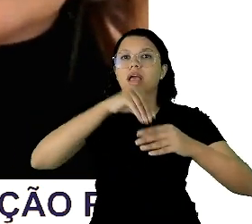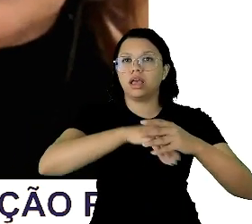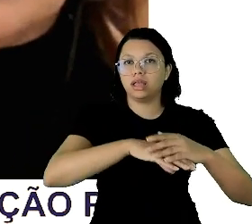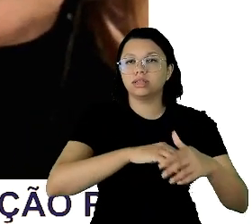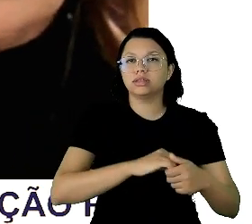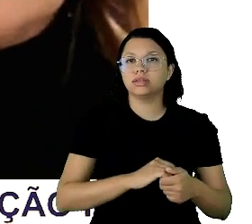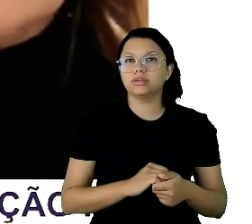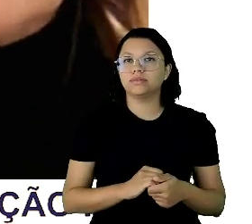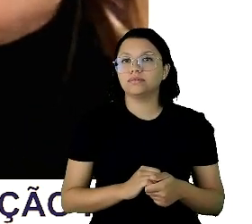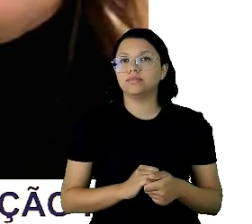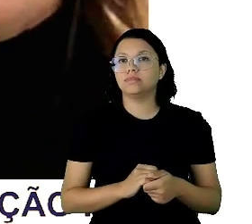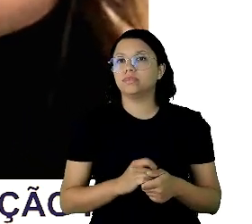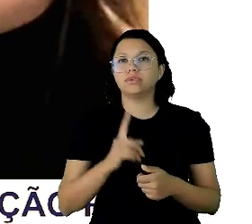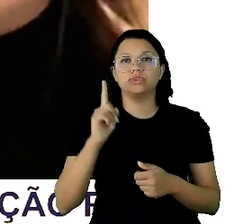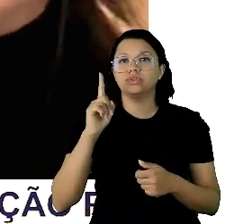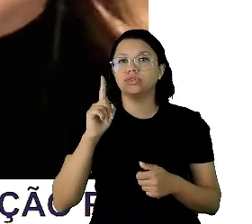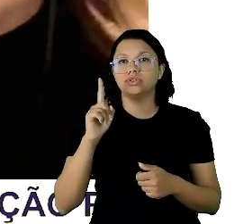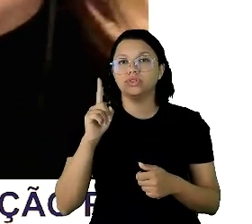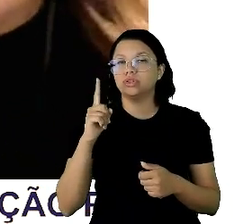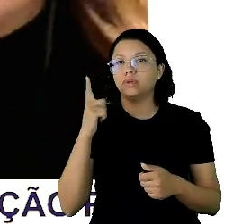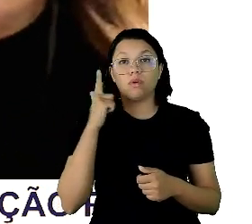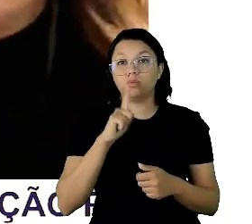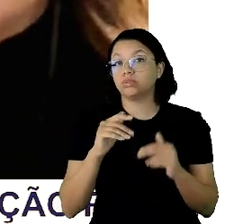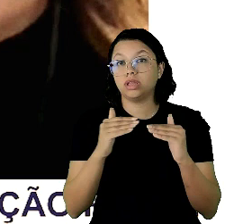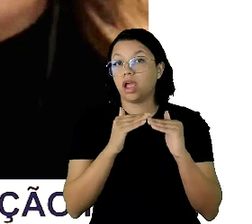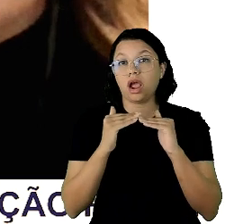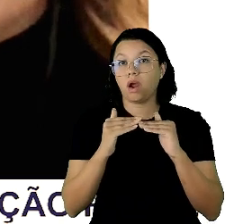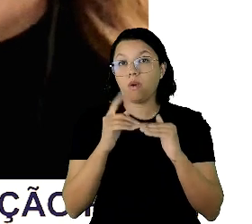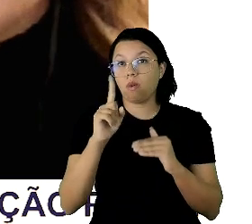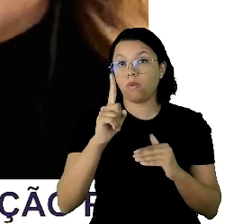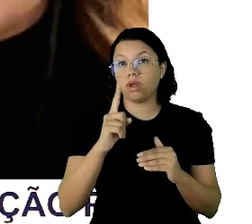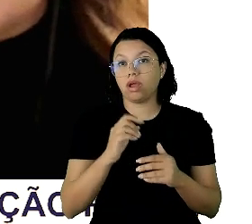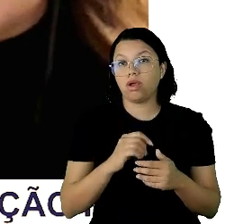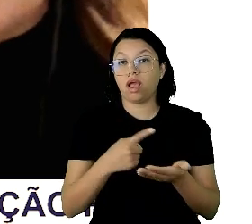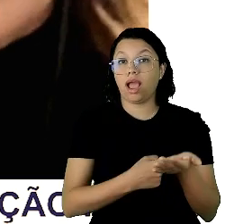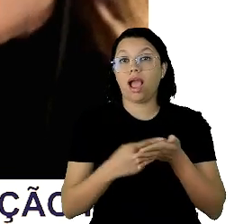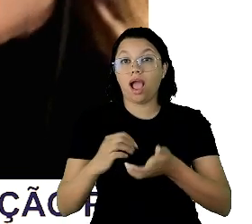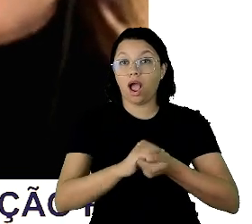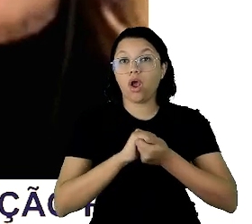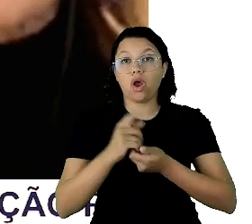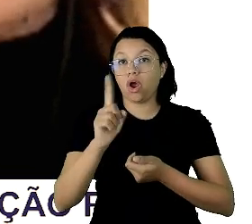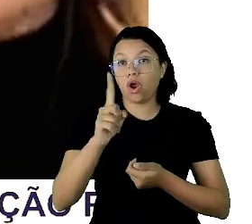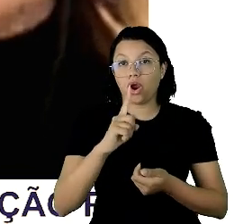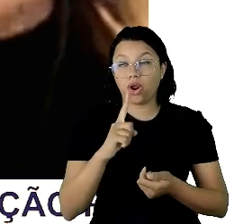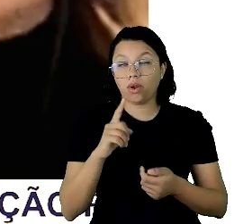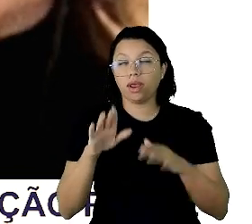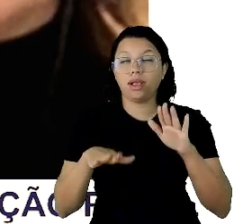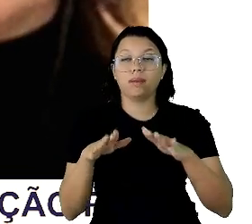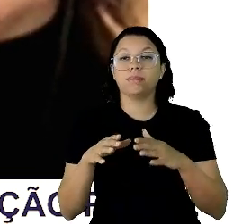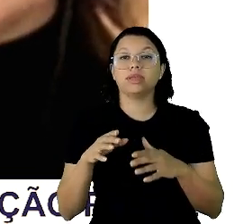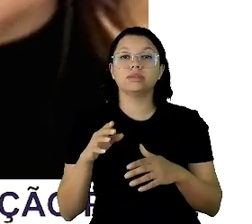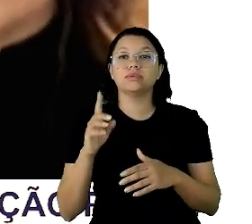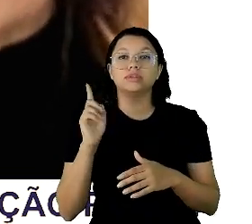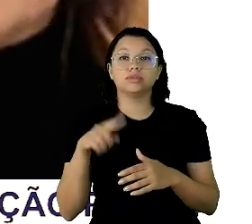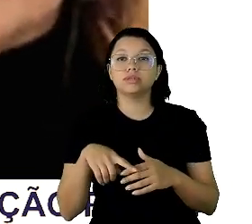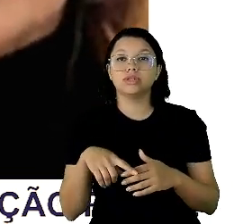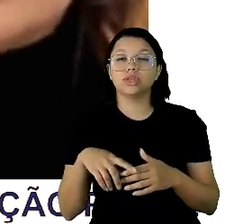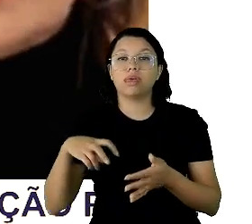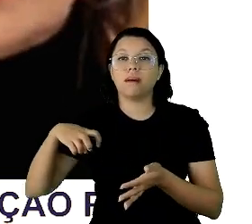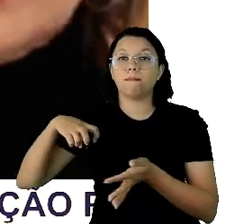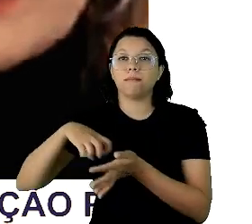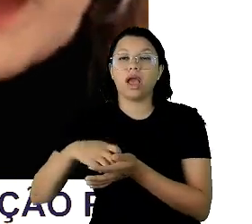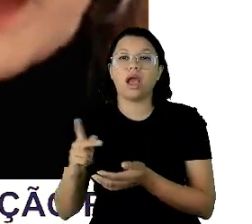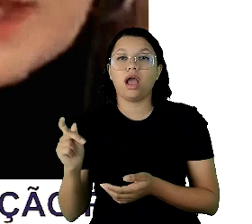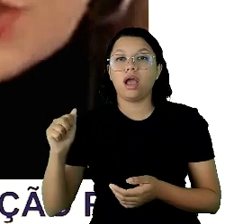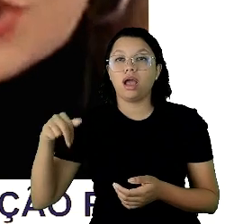de não persecução penal. Mas ainda que não seja caso de acordo de não persecução penal, a pena, se a pessoa não for